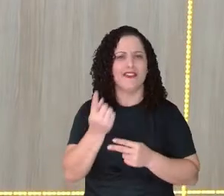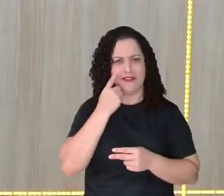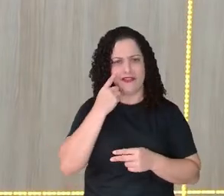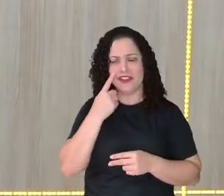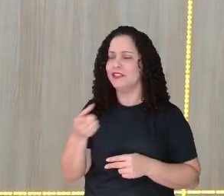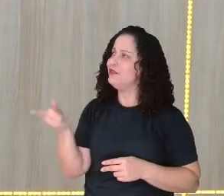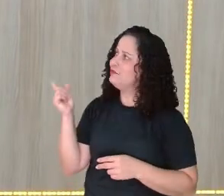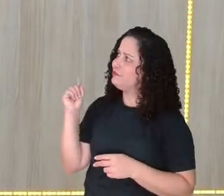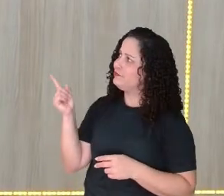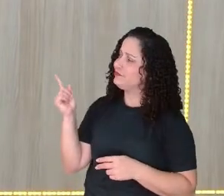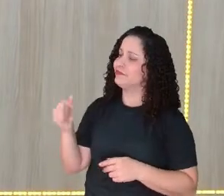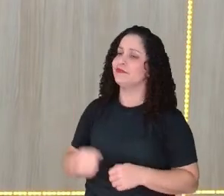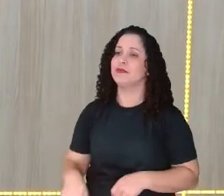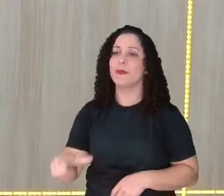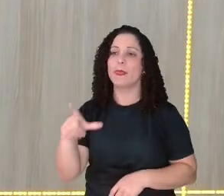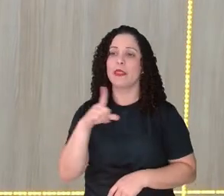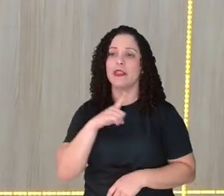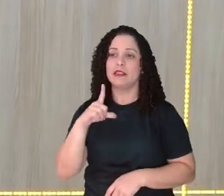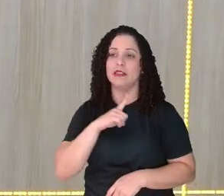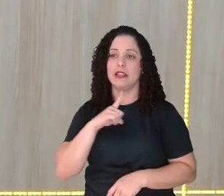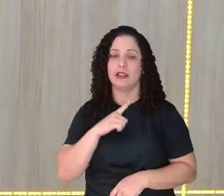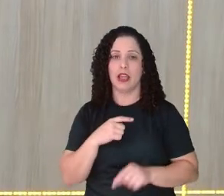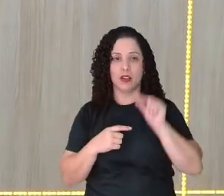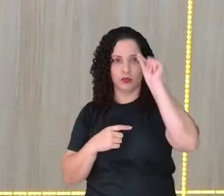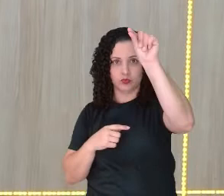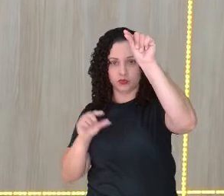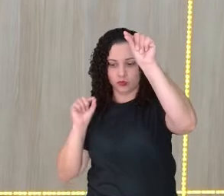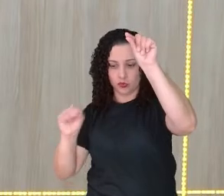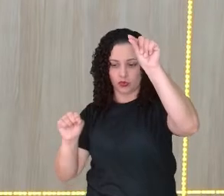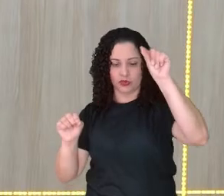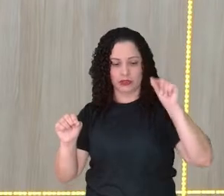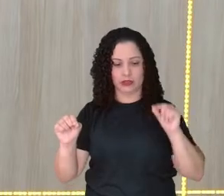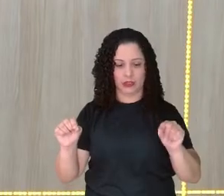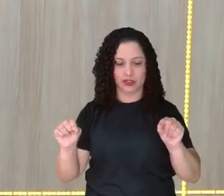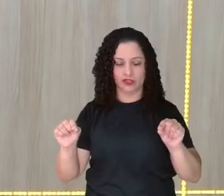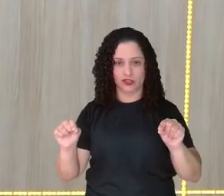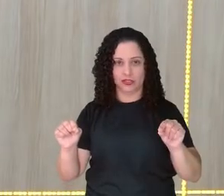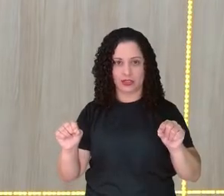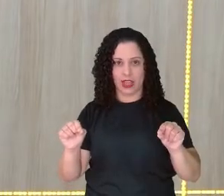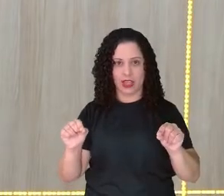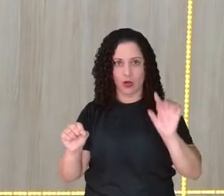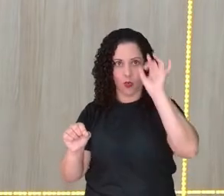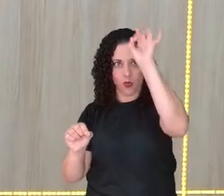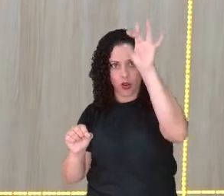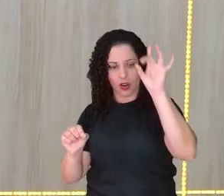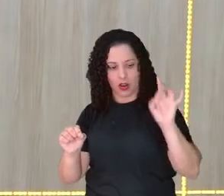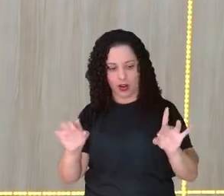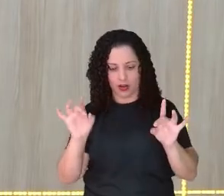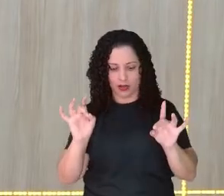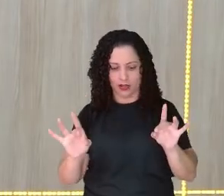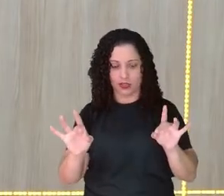notar aqui, ó, que eu tenho os 3 vértices e em cada vértice aí, ele é formado